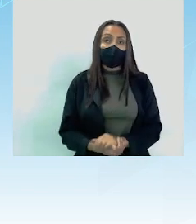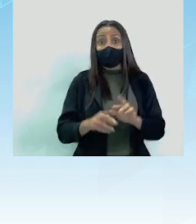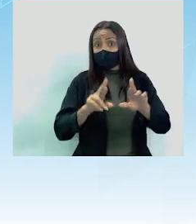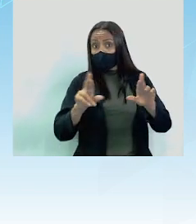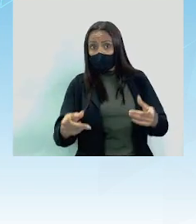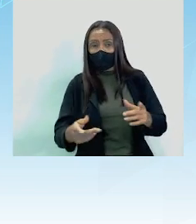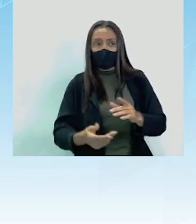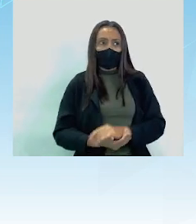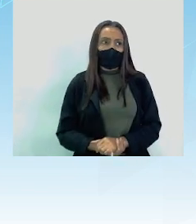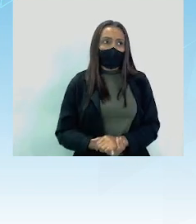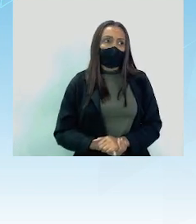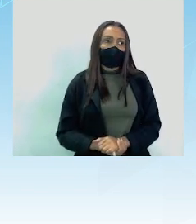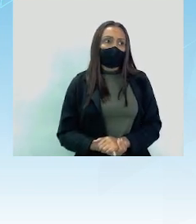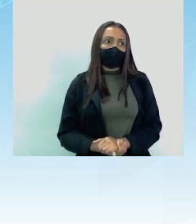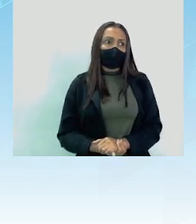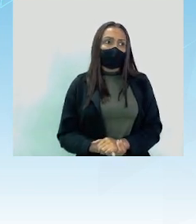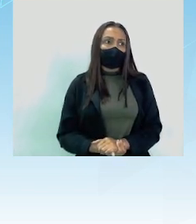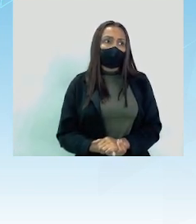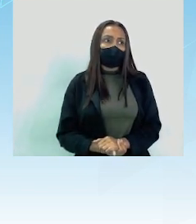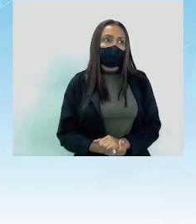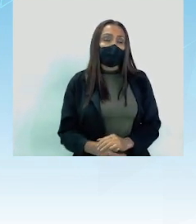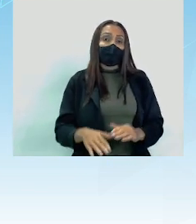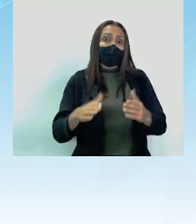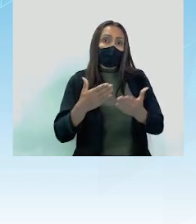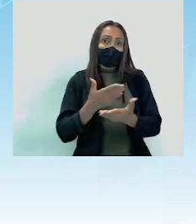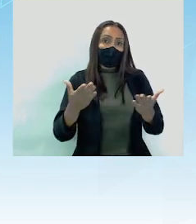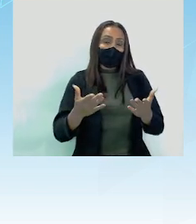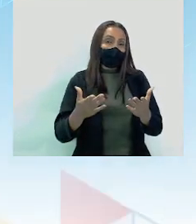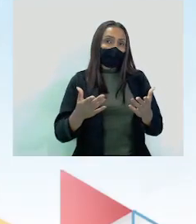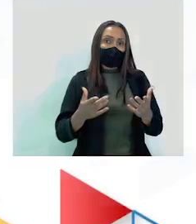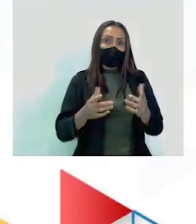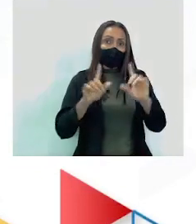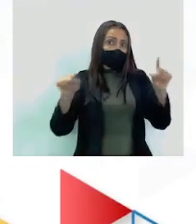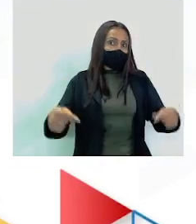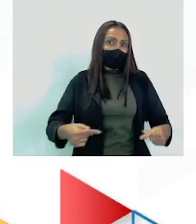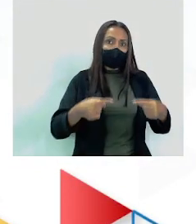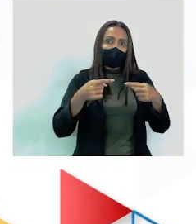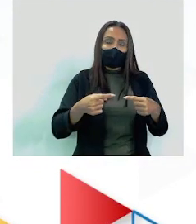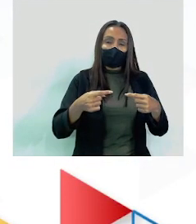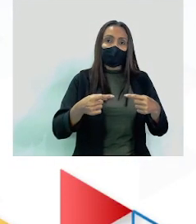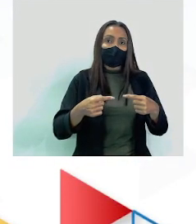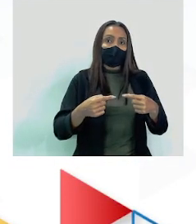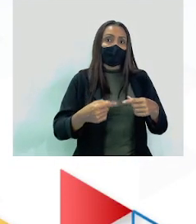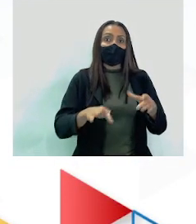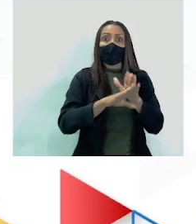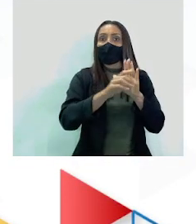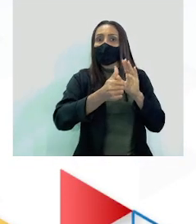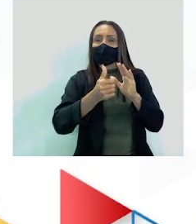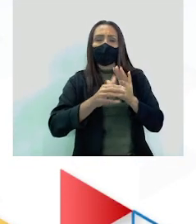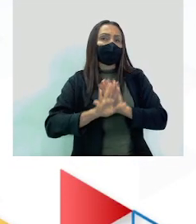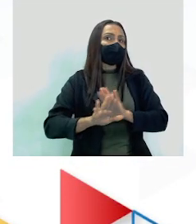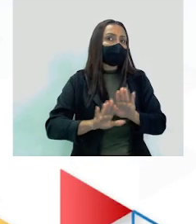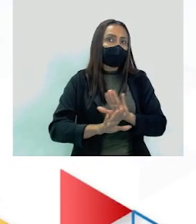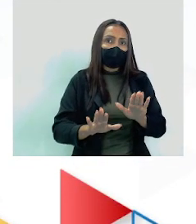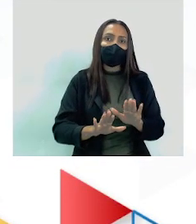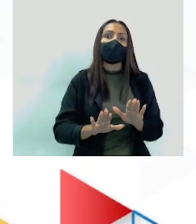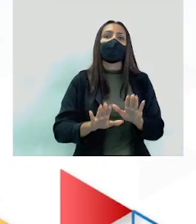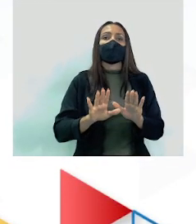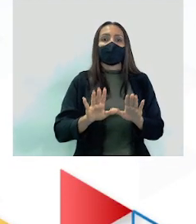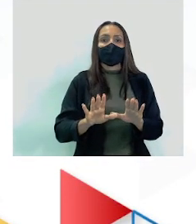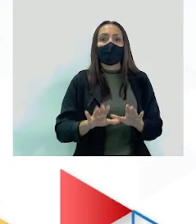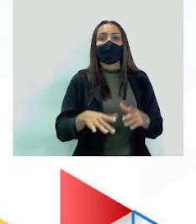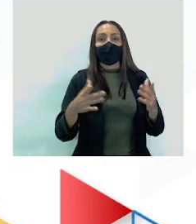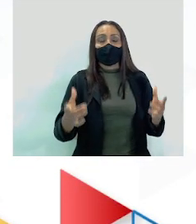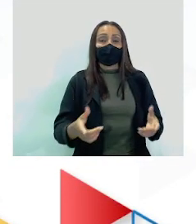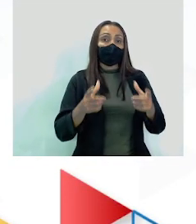O de longa distância, né, que ele não é um trek de competição de quem vai chegar primeiro. O objetivo, na verdade, é atingir o